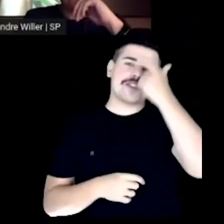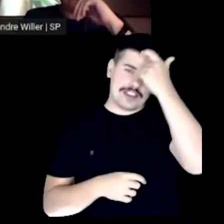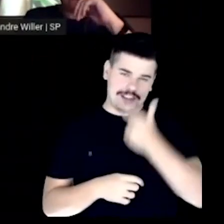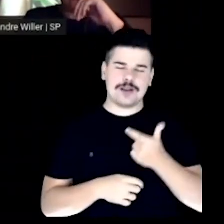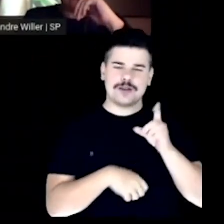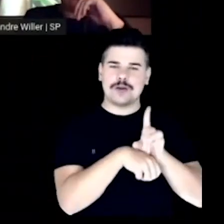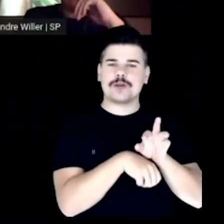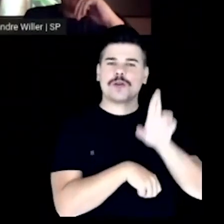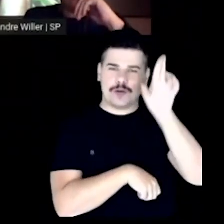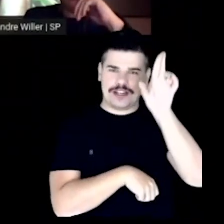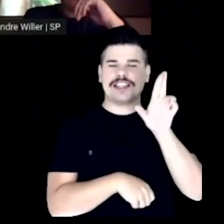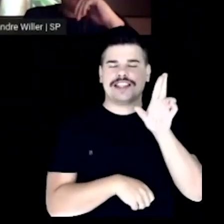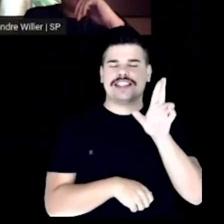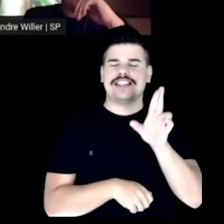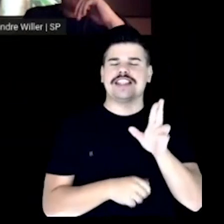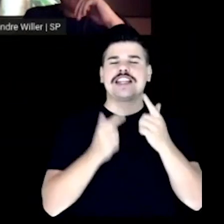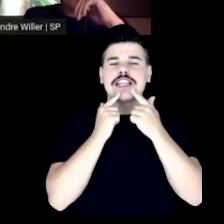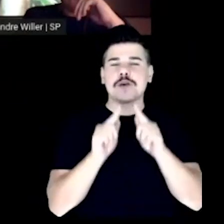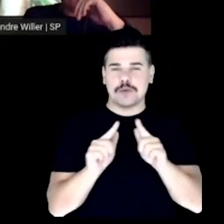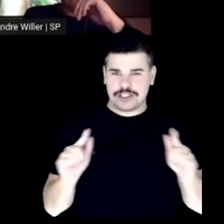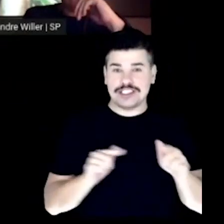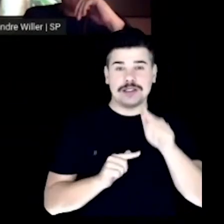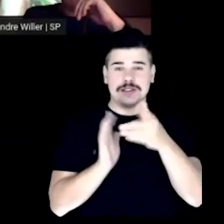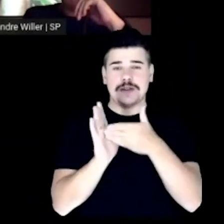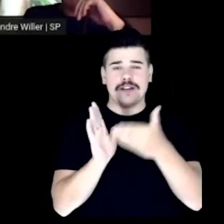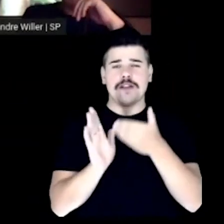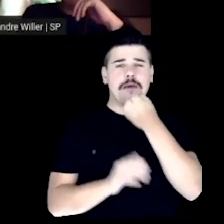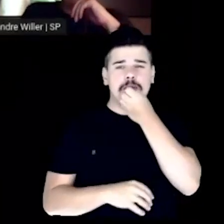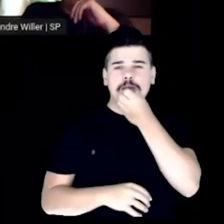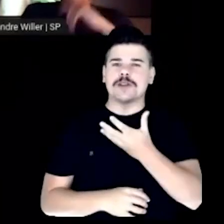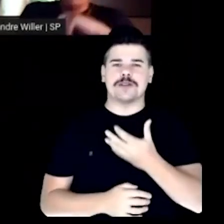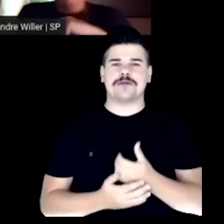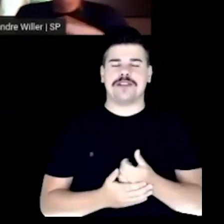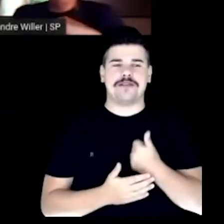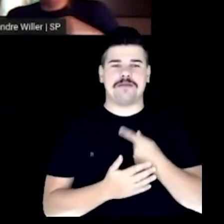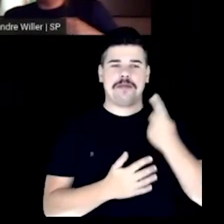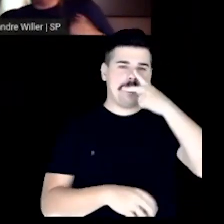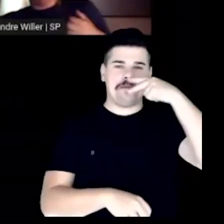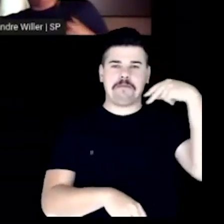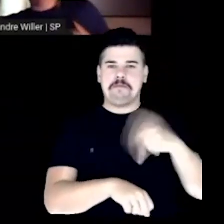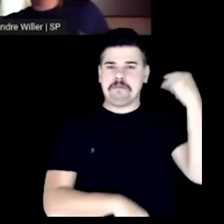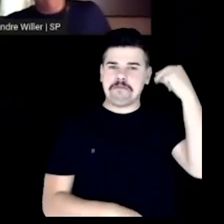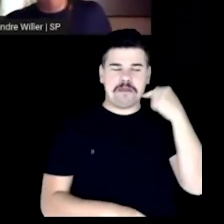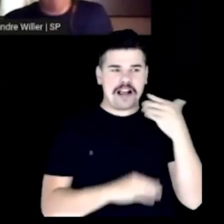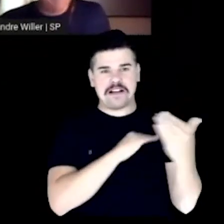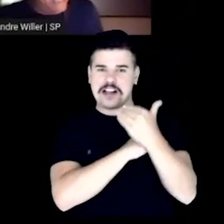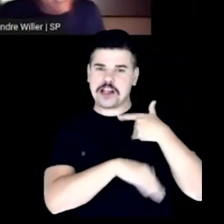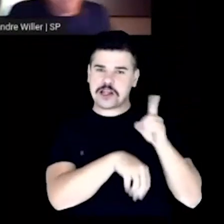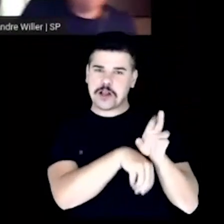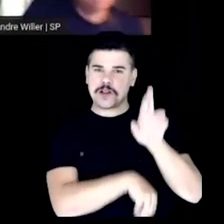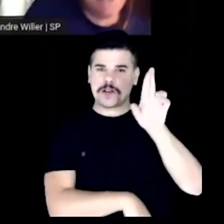preocupa, eu sou o doutor em linguística, então a minha opinião vale muito, seu livro é muito bom, hein? Ainda mandou essa carteirada,